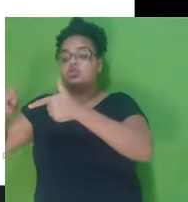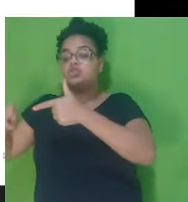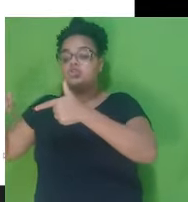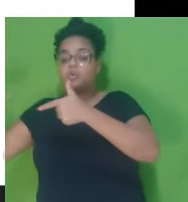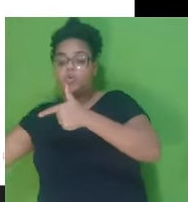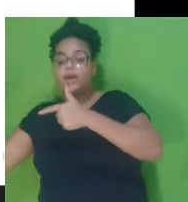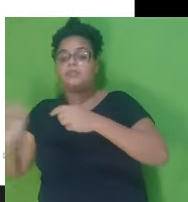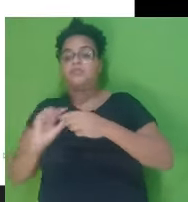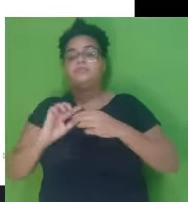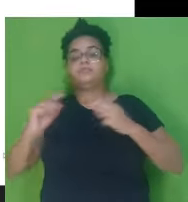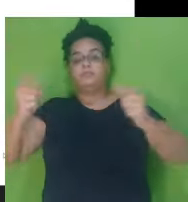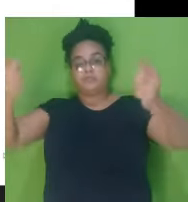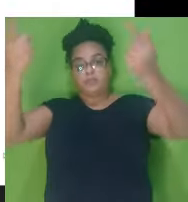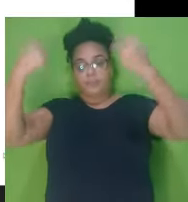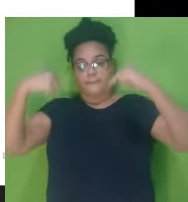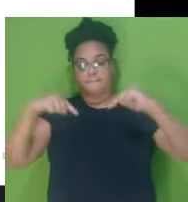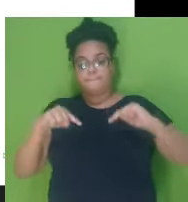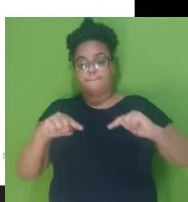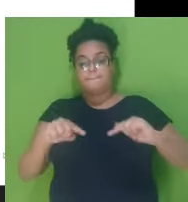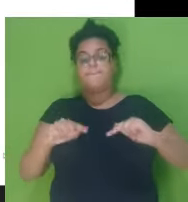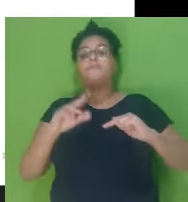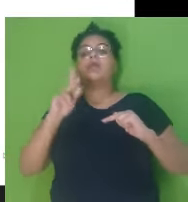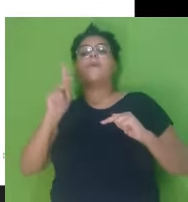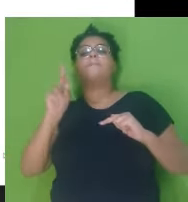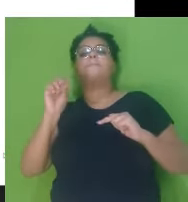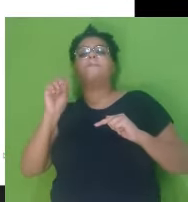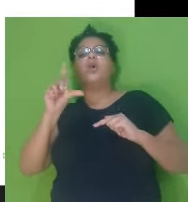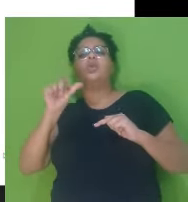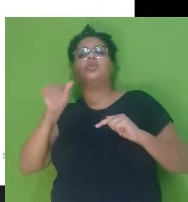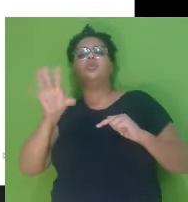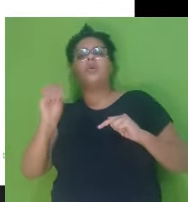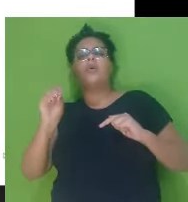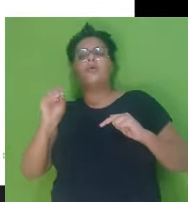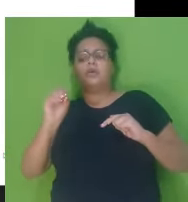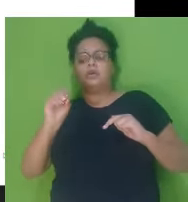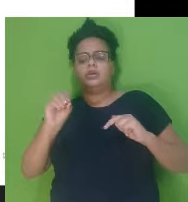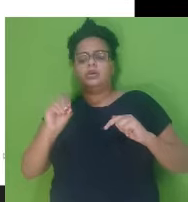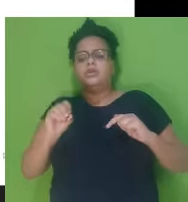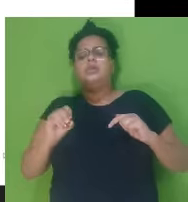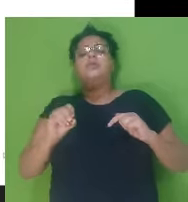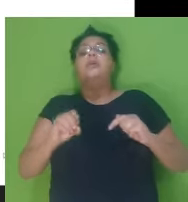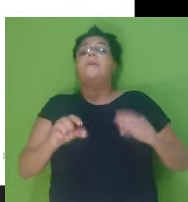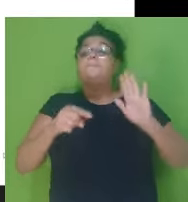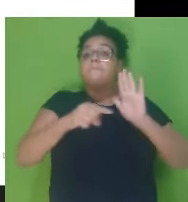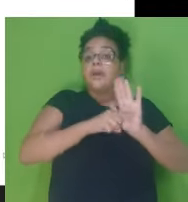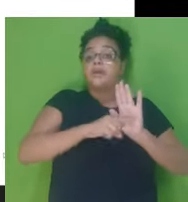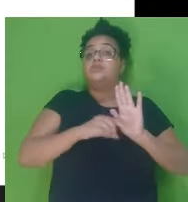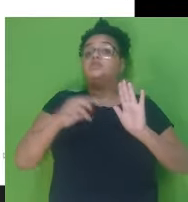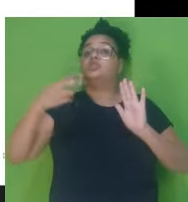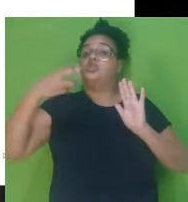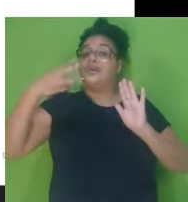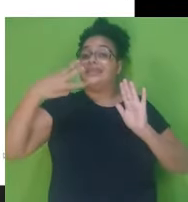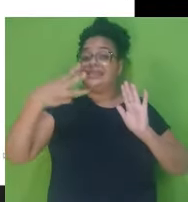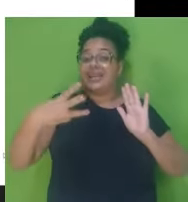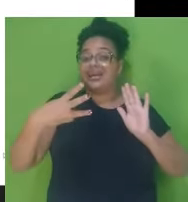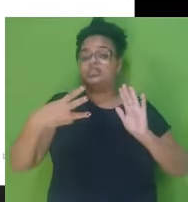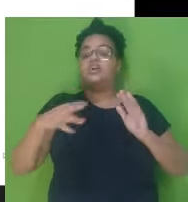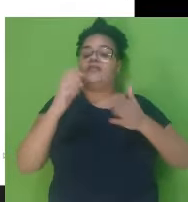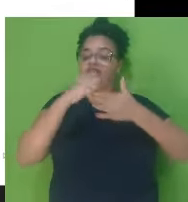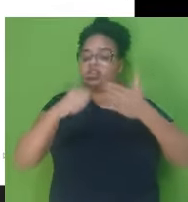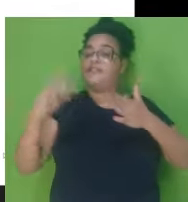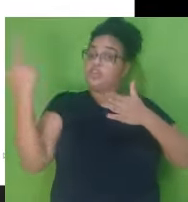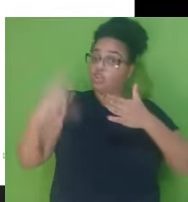E o denominador é o polinômio x4 menos 3x menos 10, que a gente